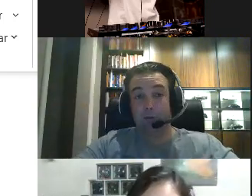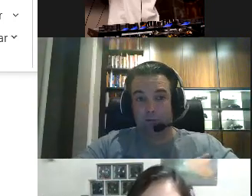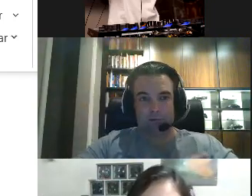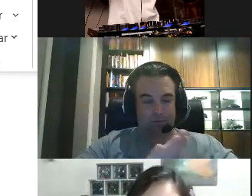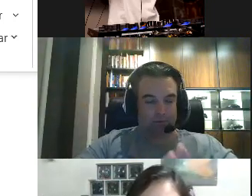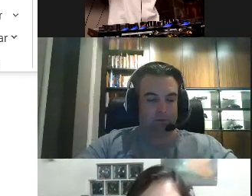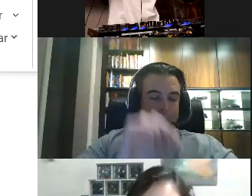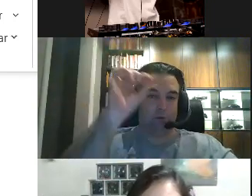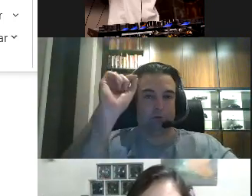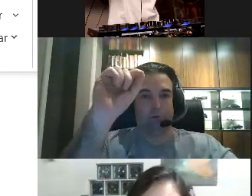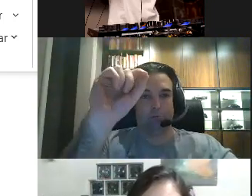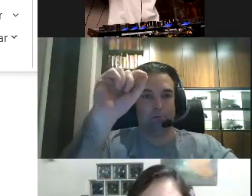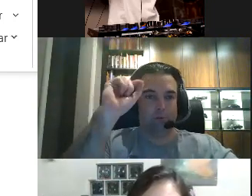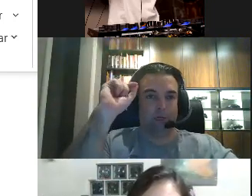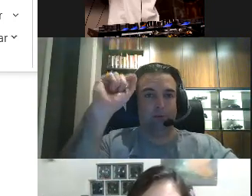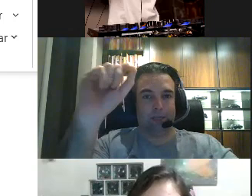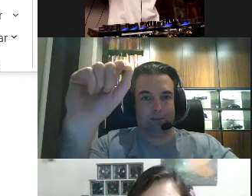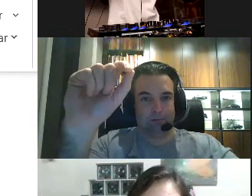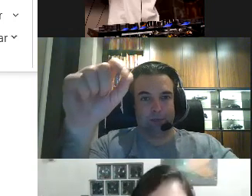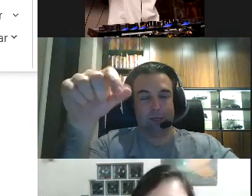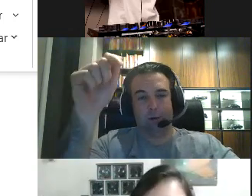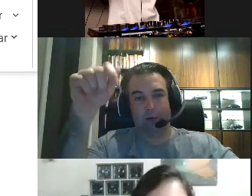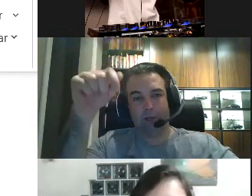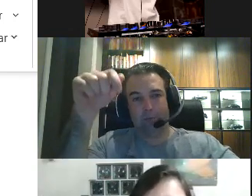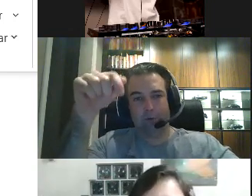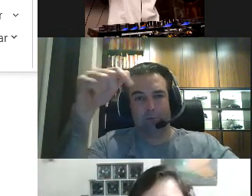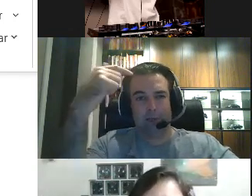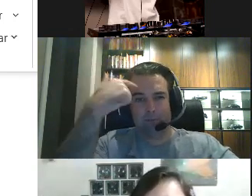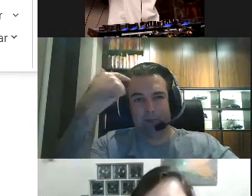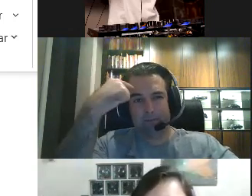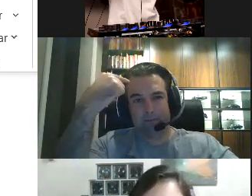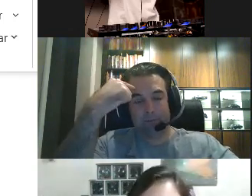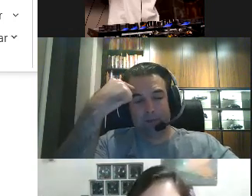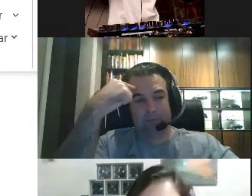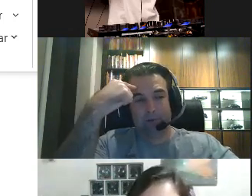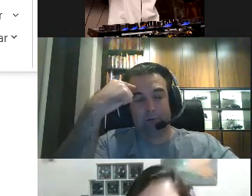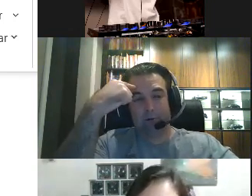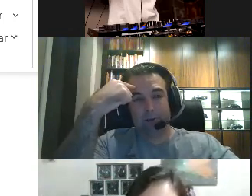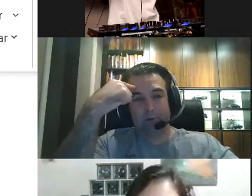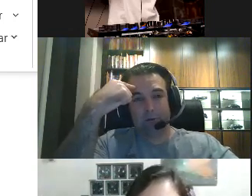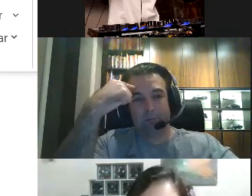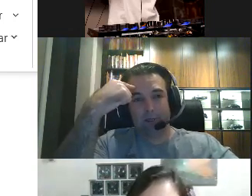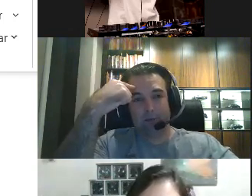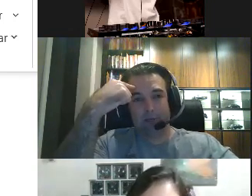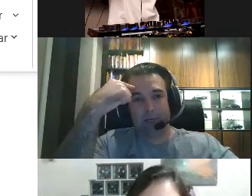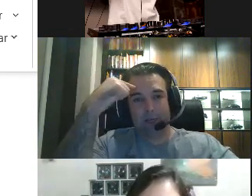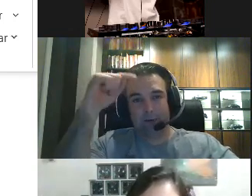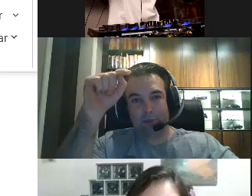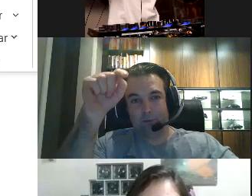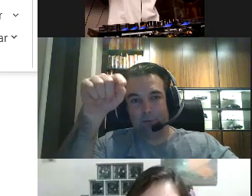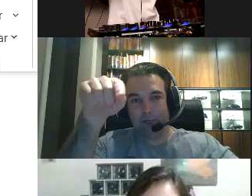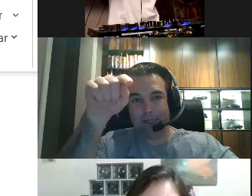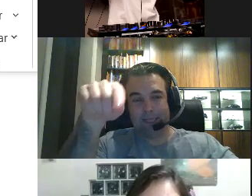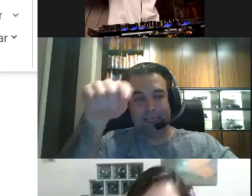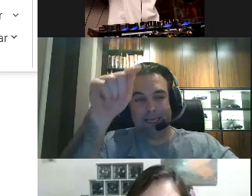É isso. Nós somos limitados. O grande problema psicológico da pandemia é o